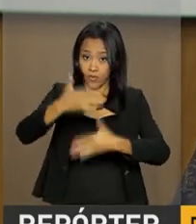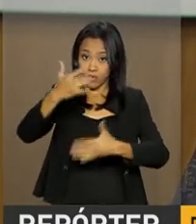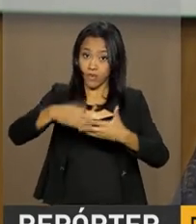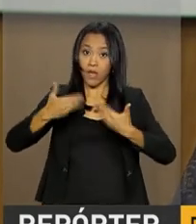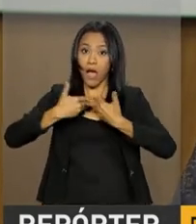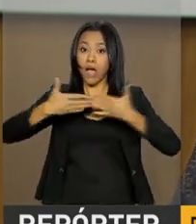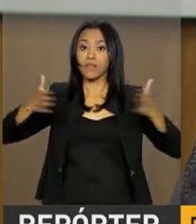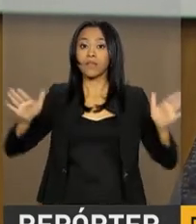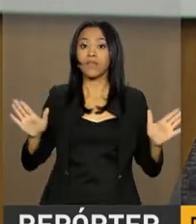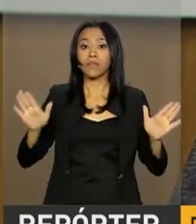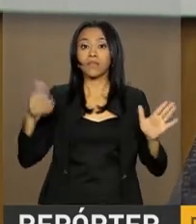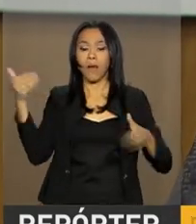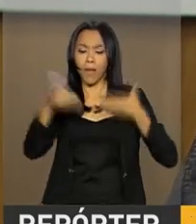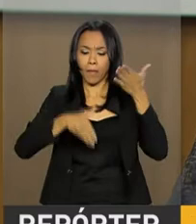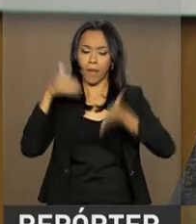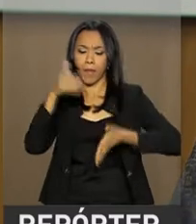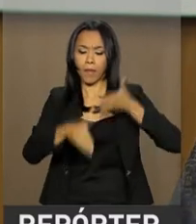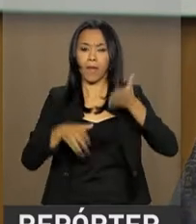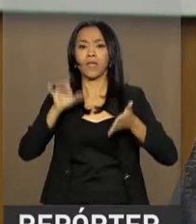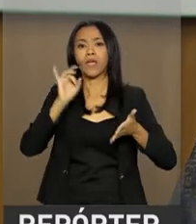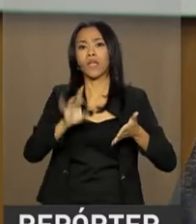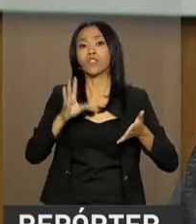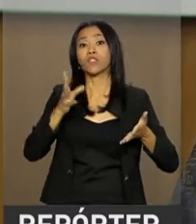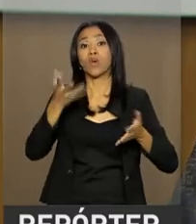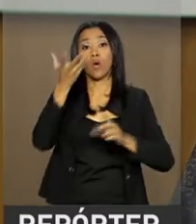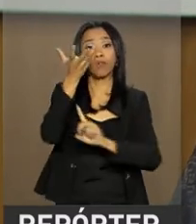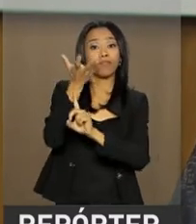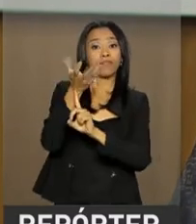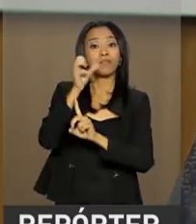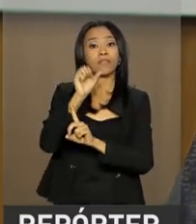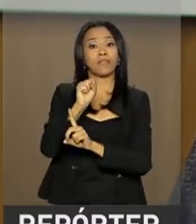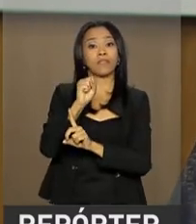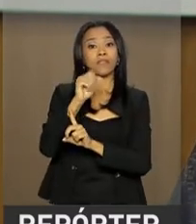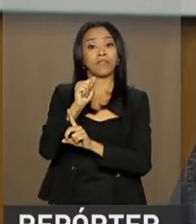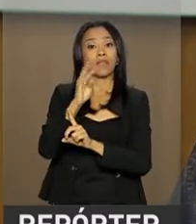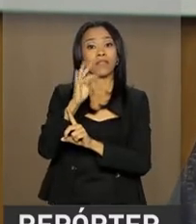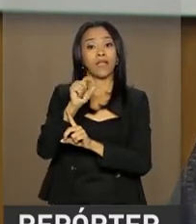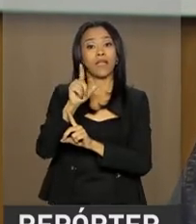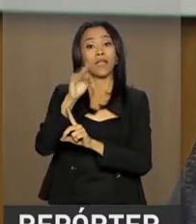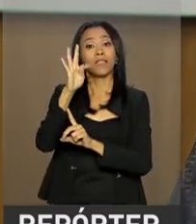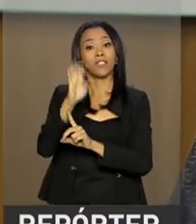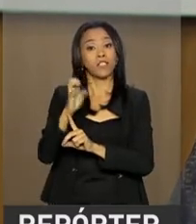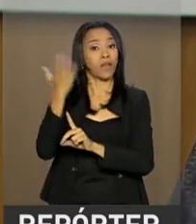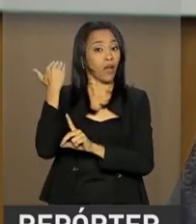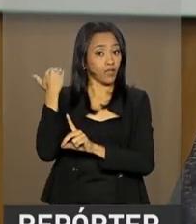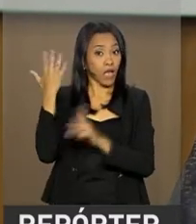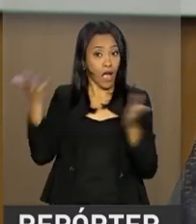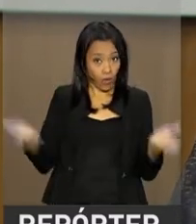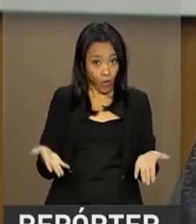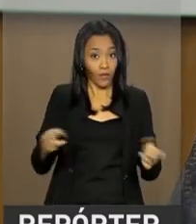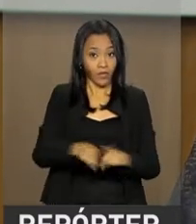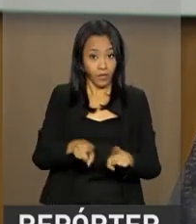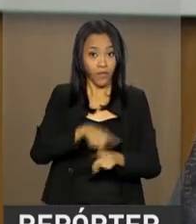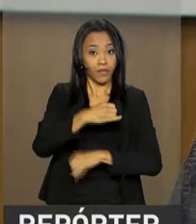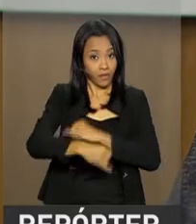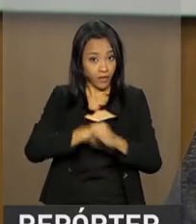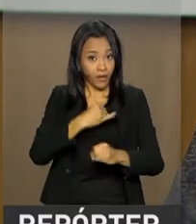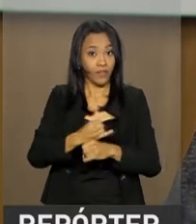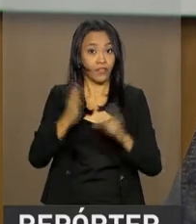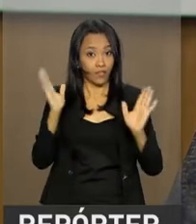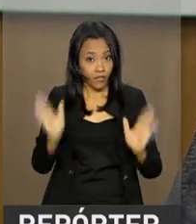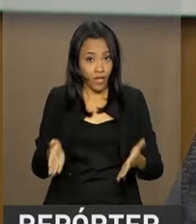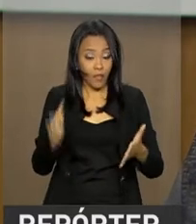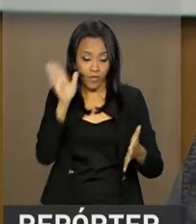disponibilizava antes apenas por meio do satélite agora também é no meio virtual na internet e com isso